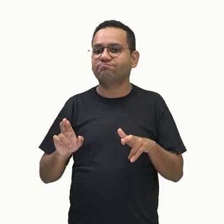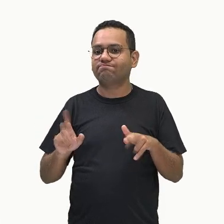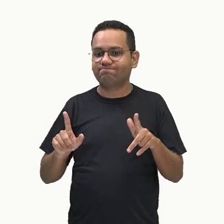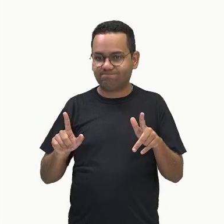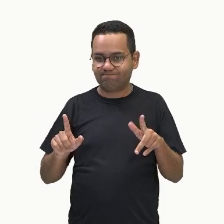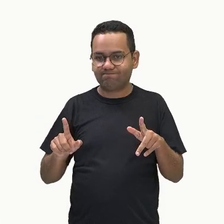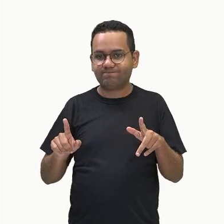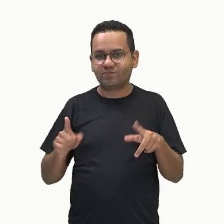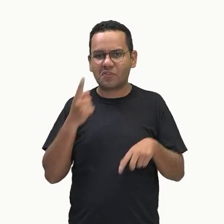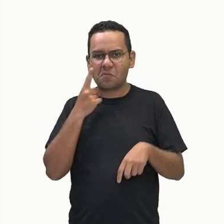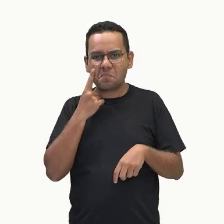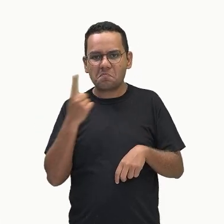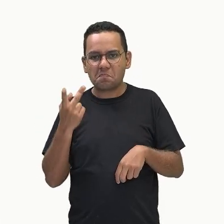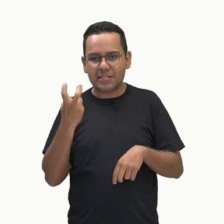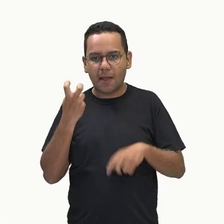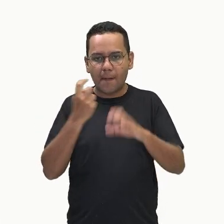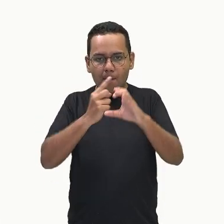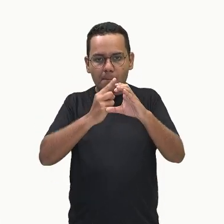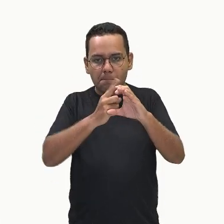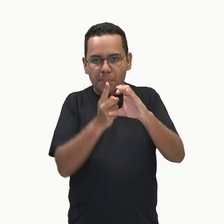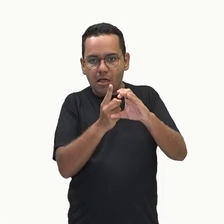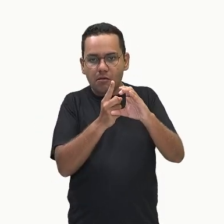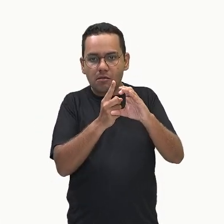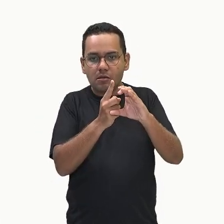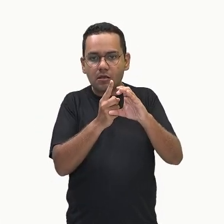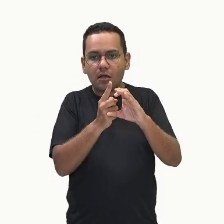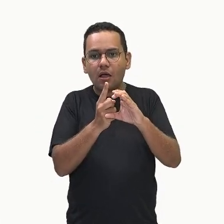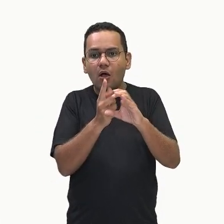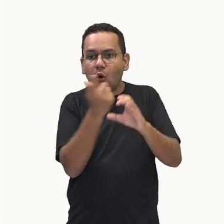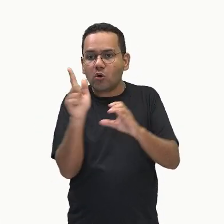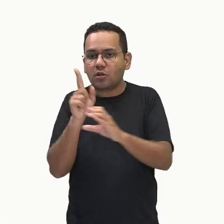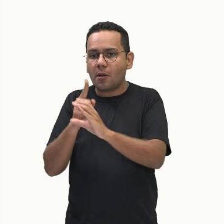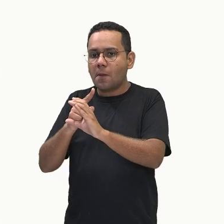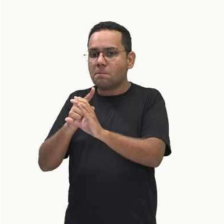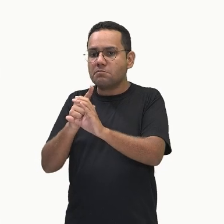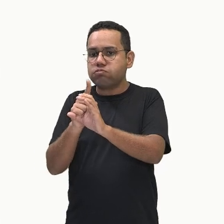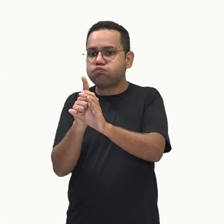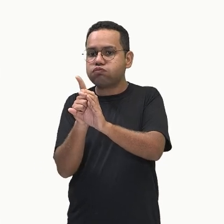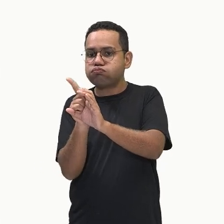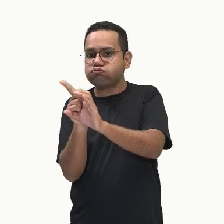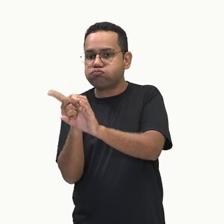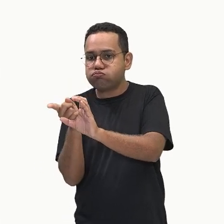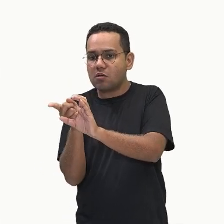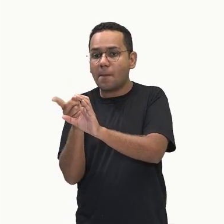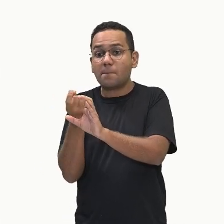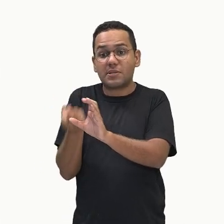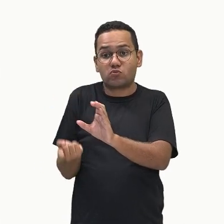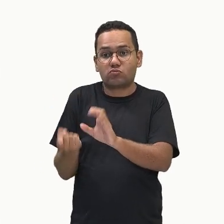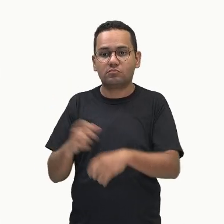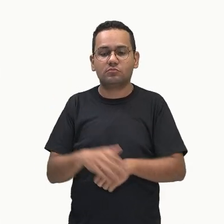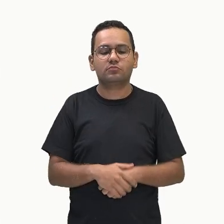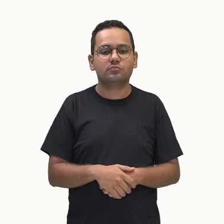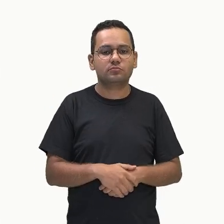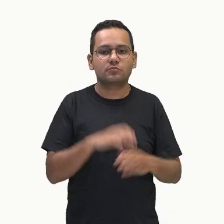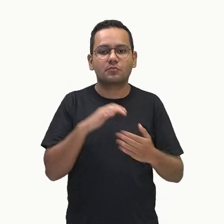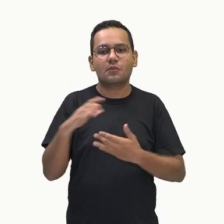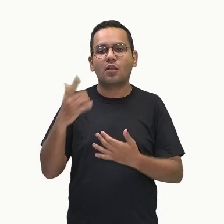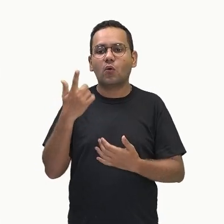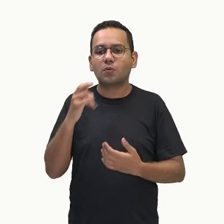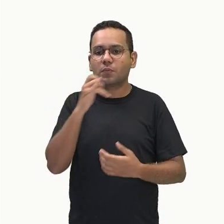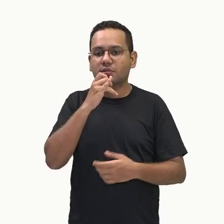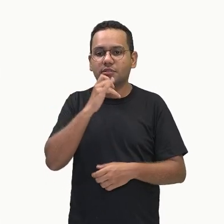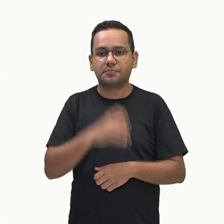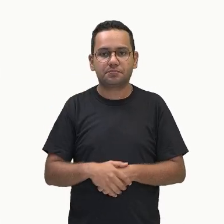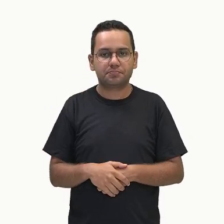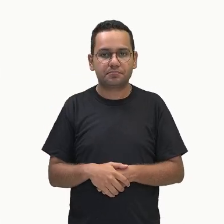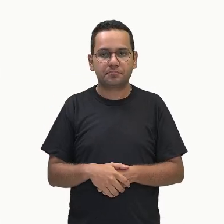sobre a balança é diferente também. A borracha, quando somada com a aceleração da gravidade, a gente pode dizer que ela tem